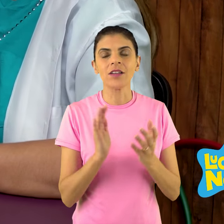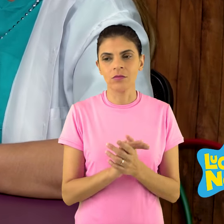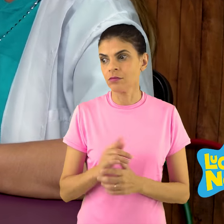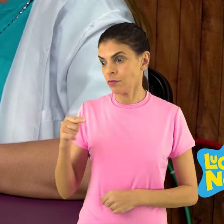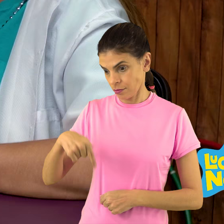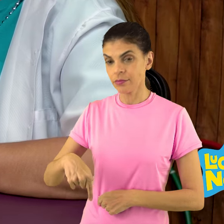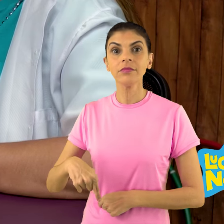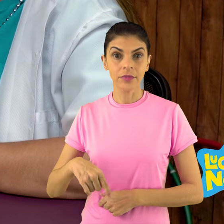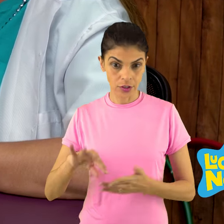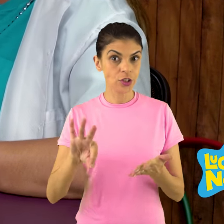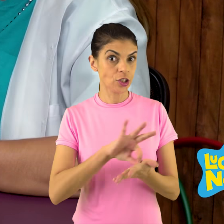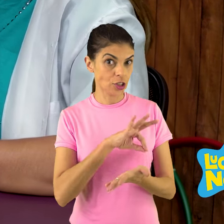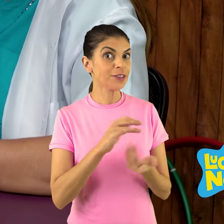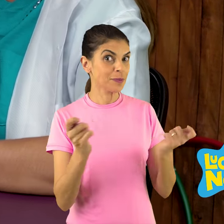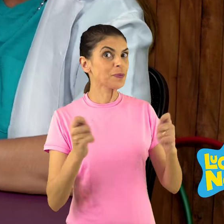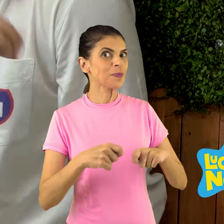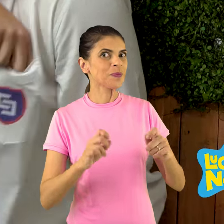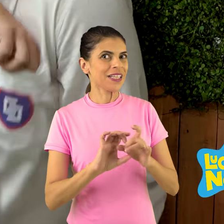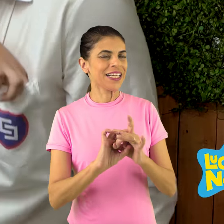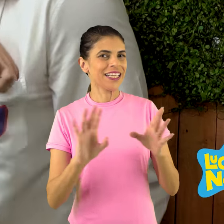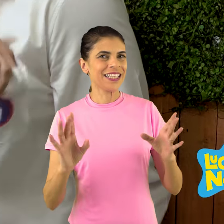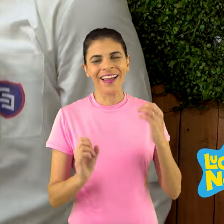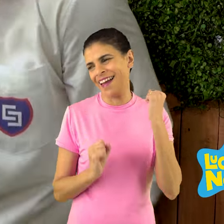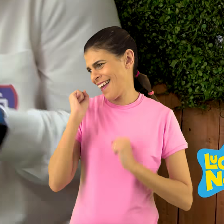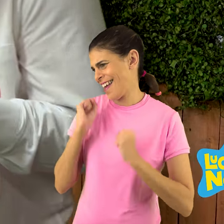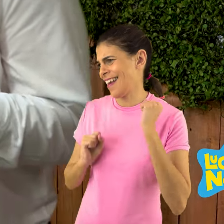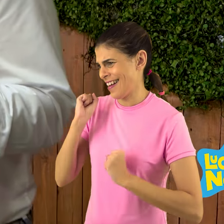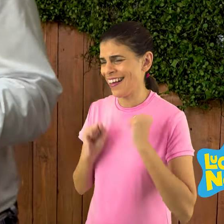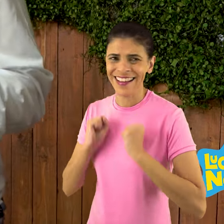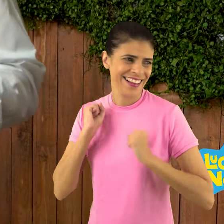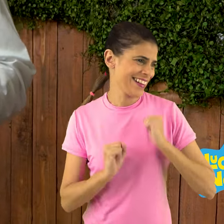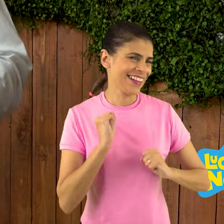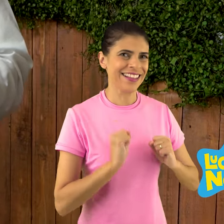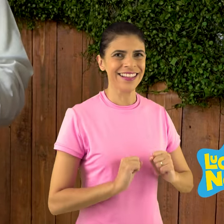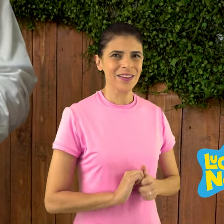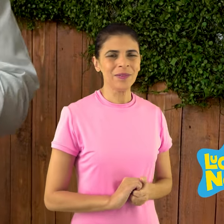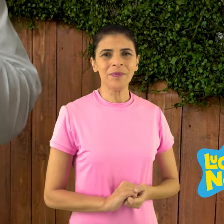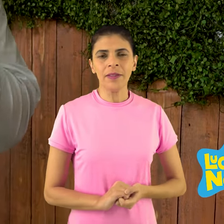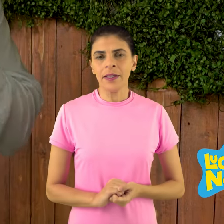Vocês podem se inscrever para os jogos escolares. Eba! Isso!